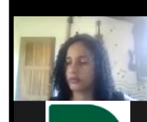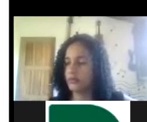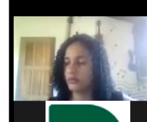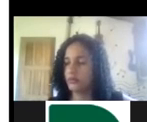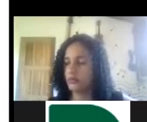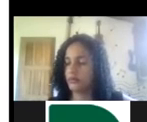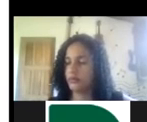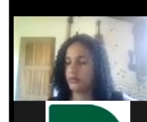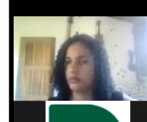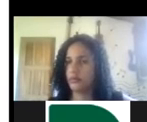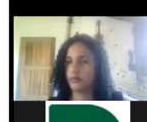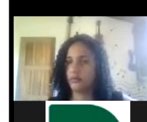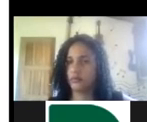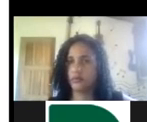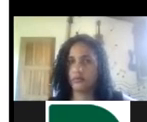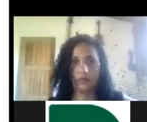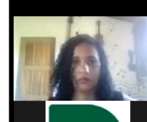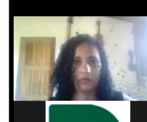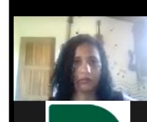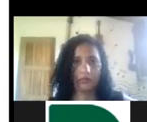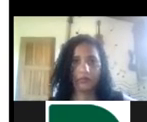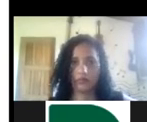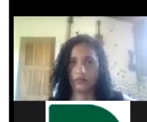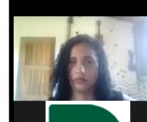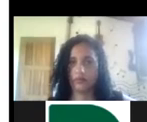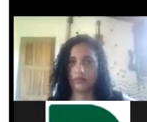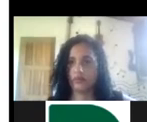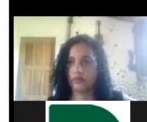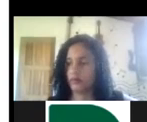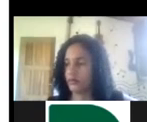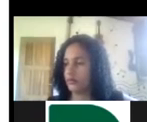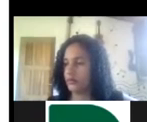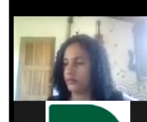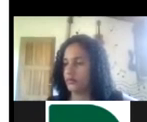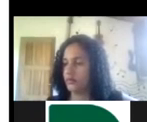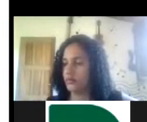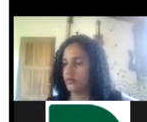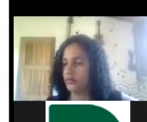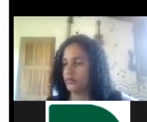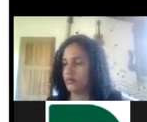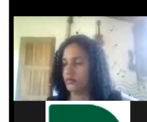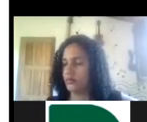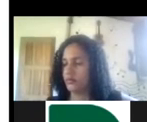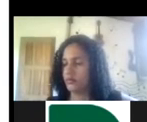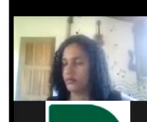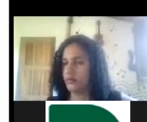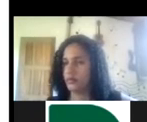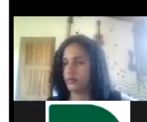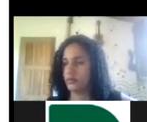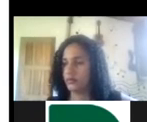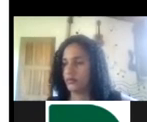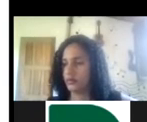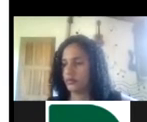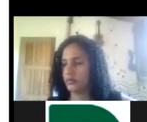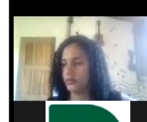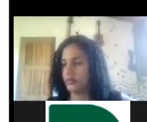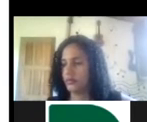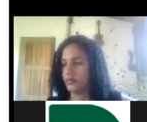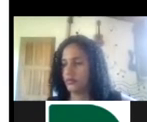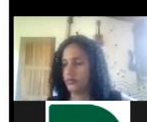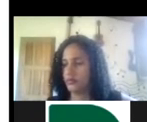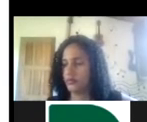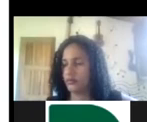com os magistrados. A maior parte dos magistrados não tem, né, esse conhecimento tecnológico, não tem